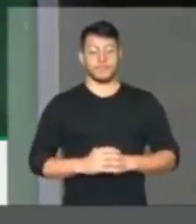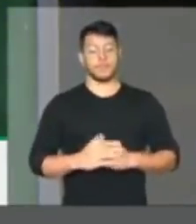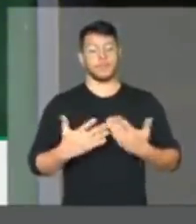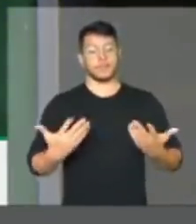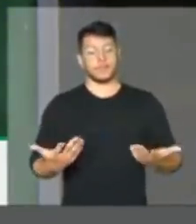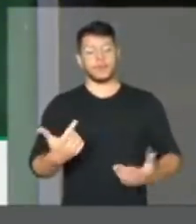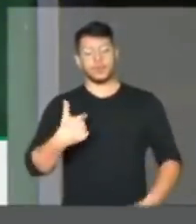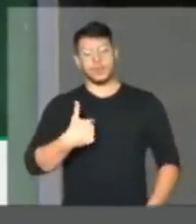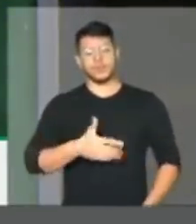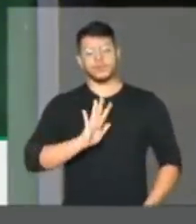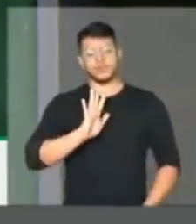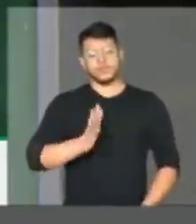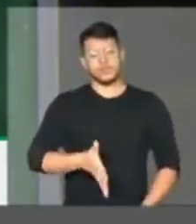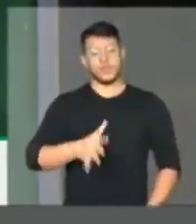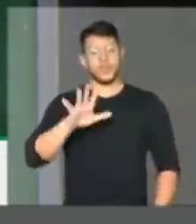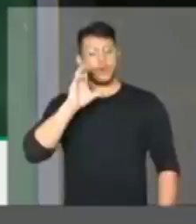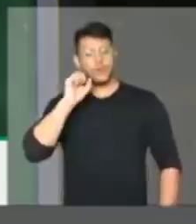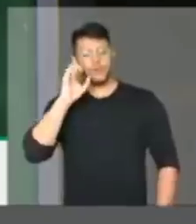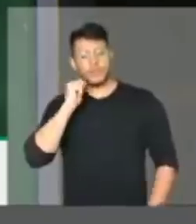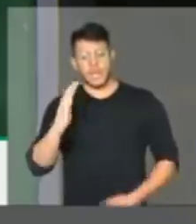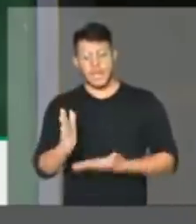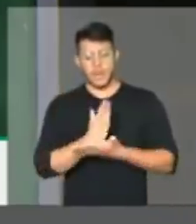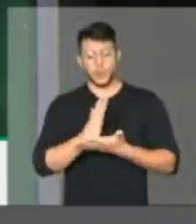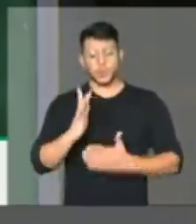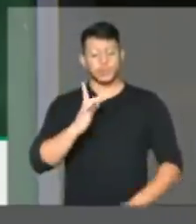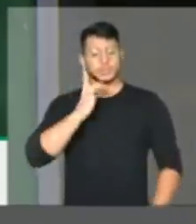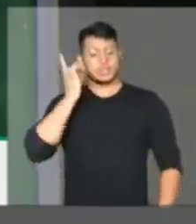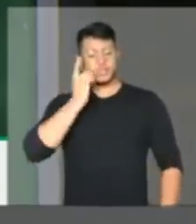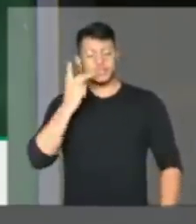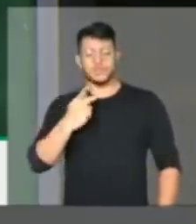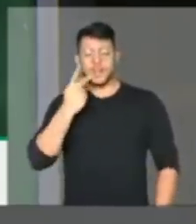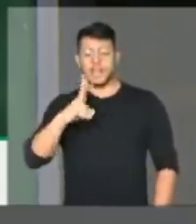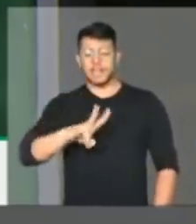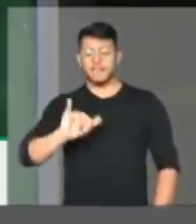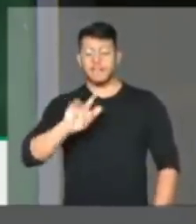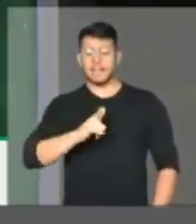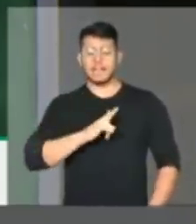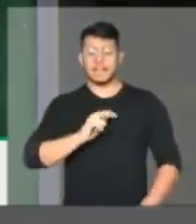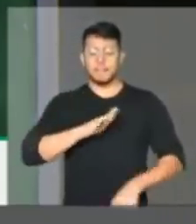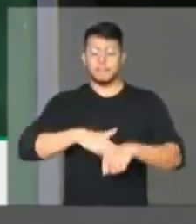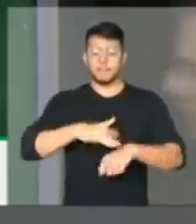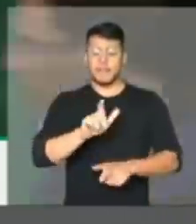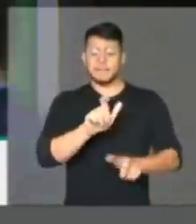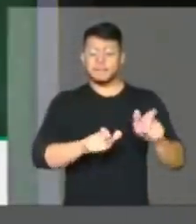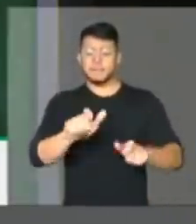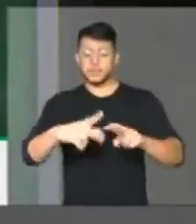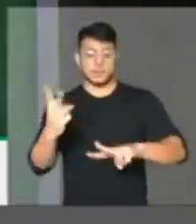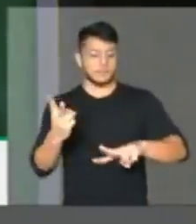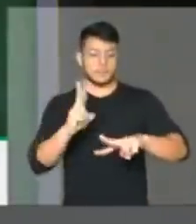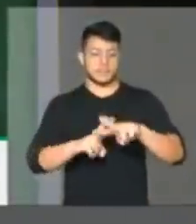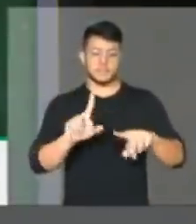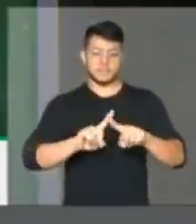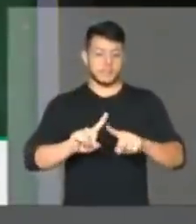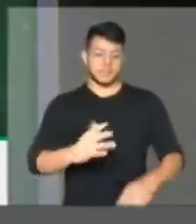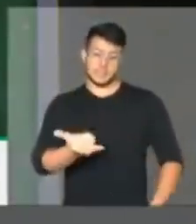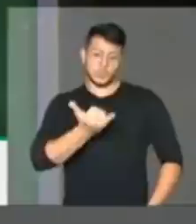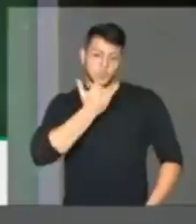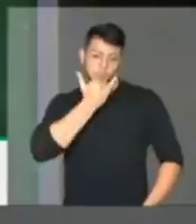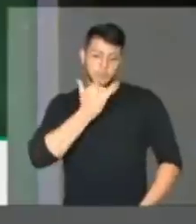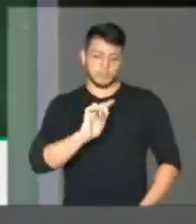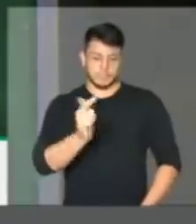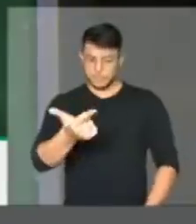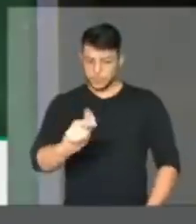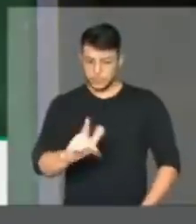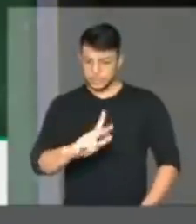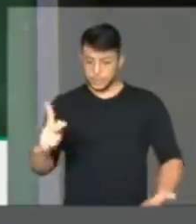superencarceramento que eu ouvi aqui no plenário, isso é uma falácia. Não há encarceramento em massa no